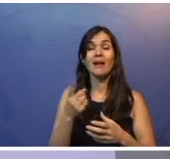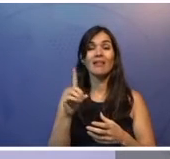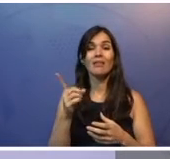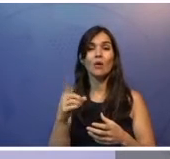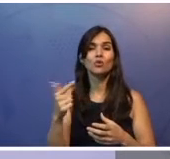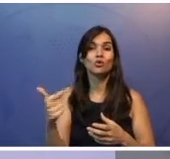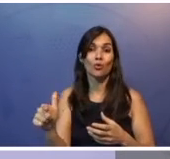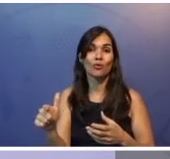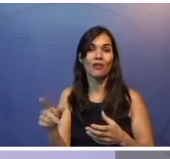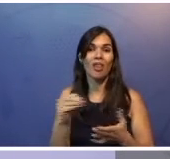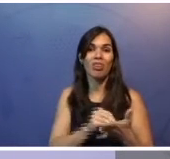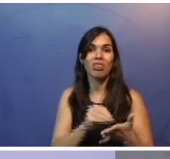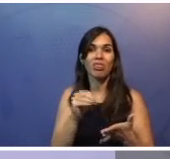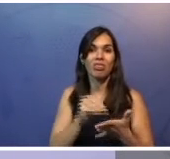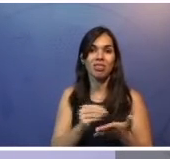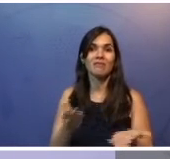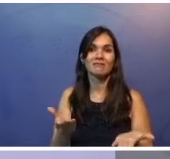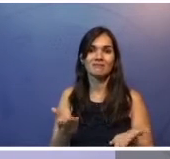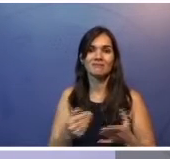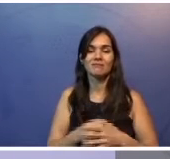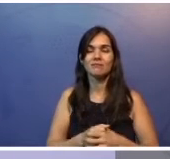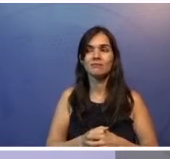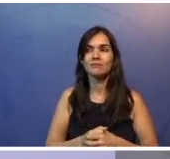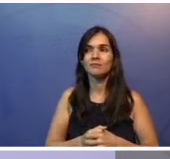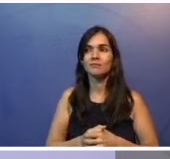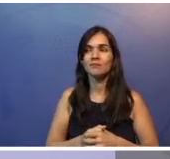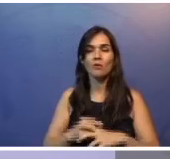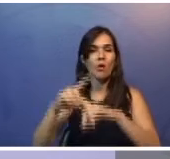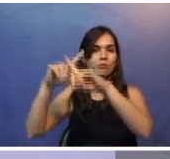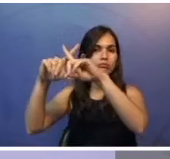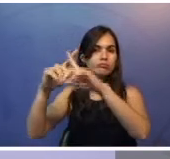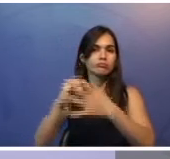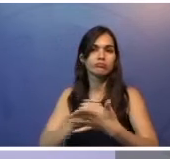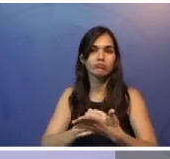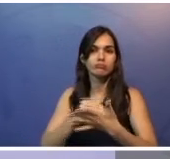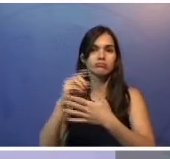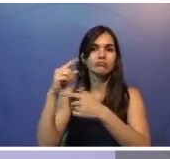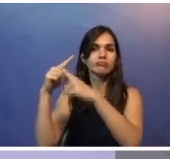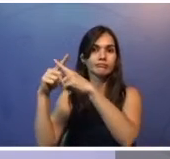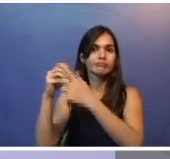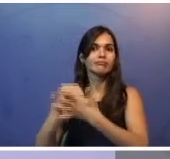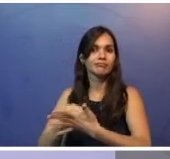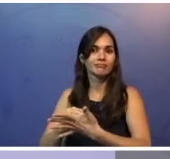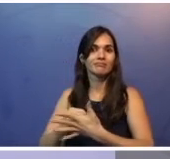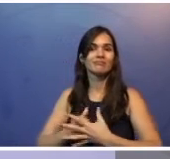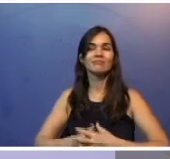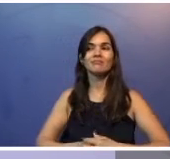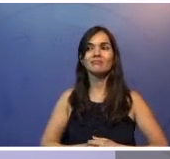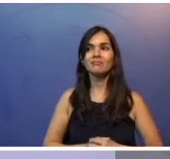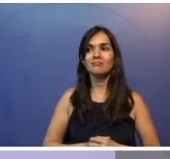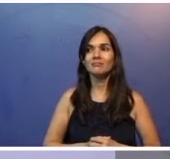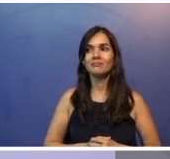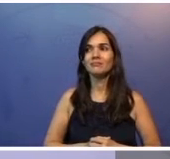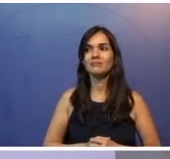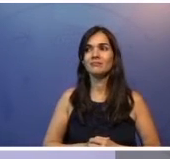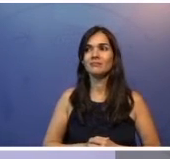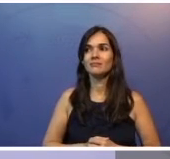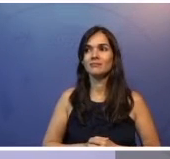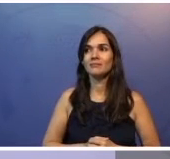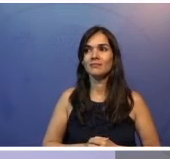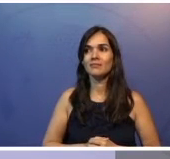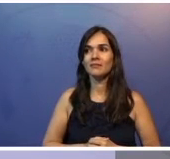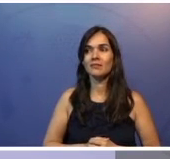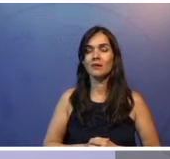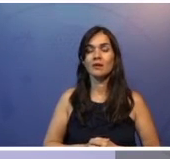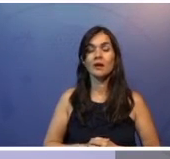repetir ele Ah pois 12 e a colocar